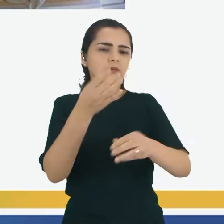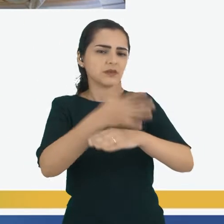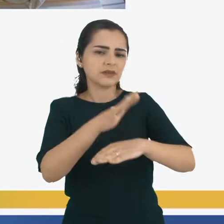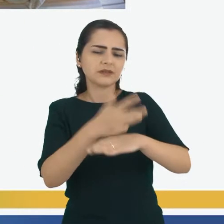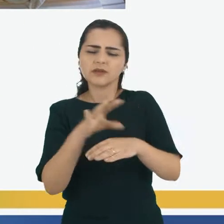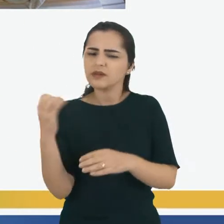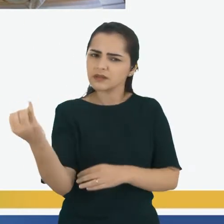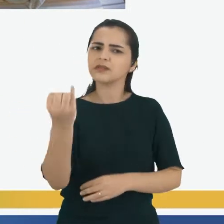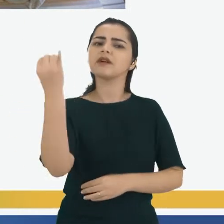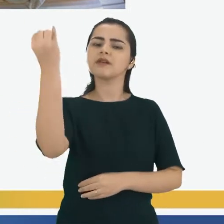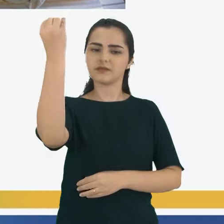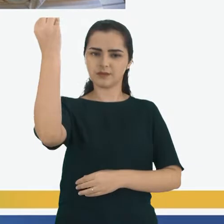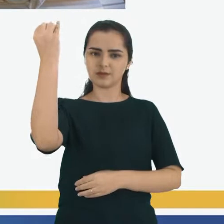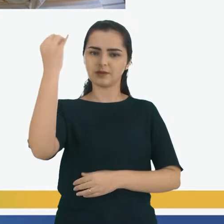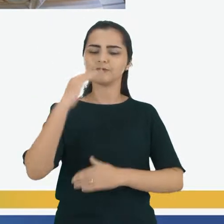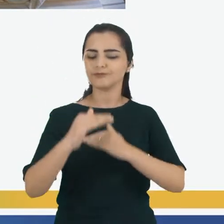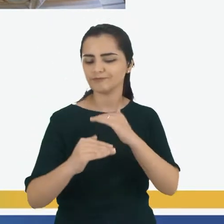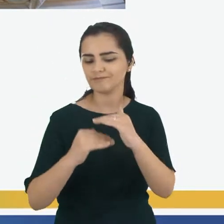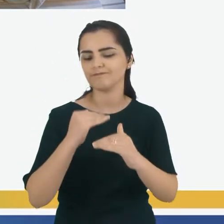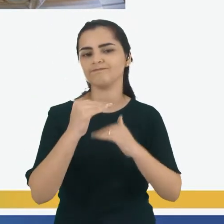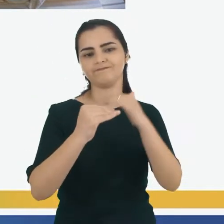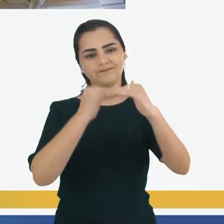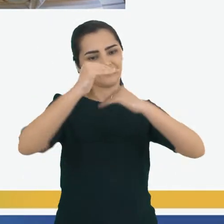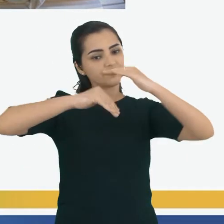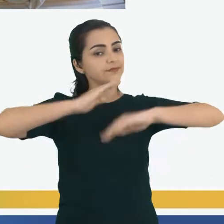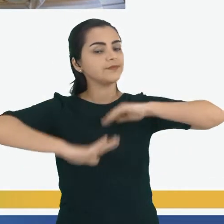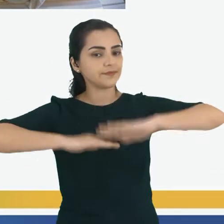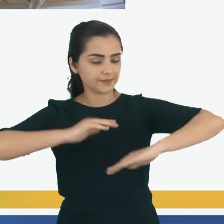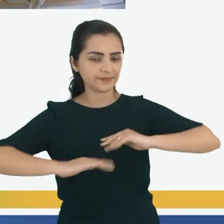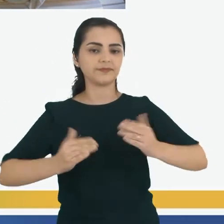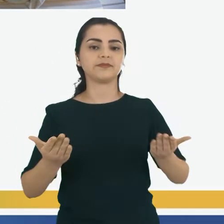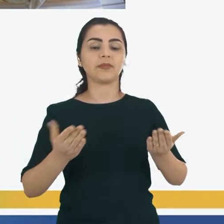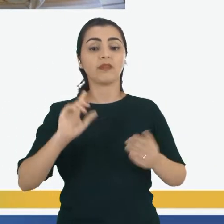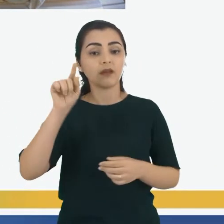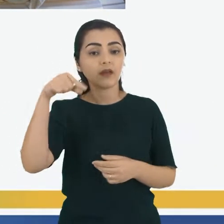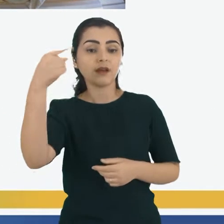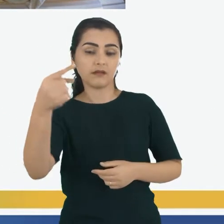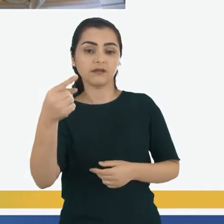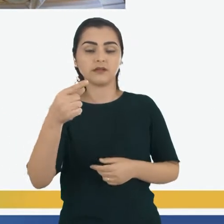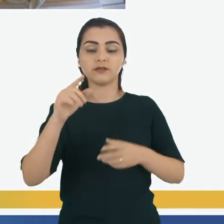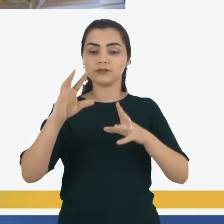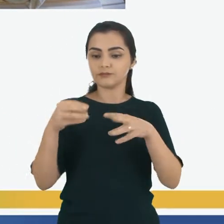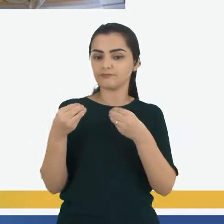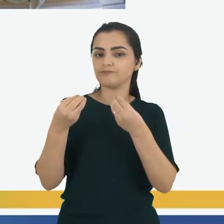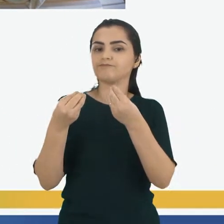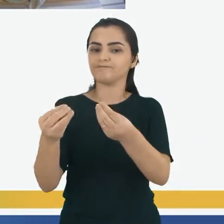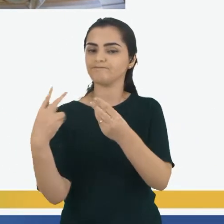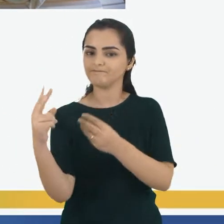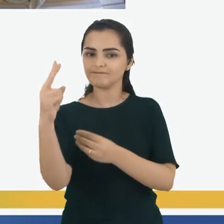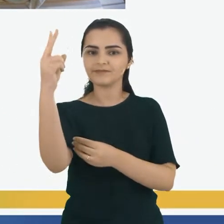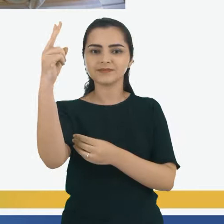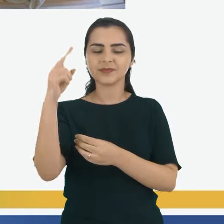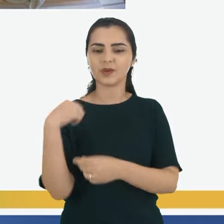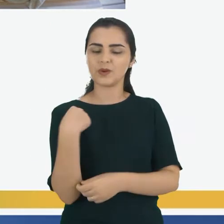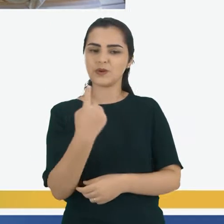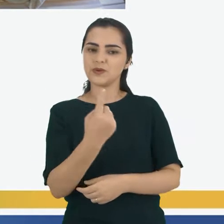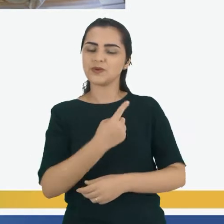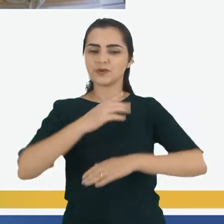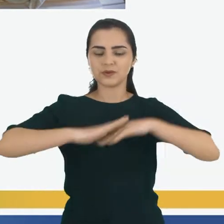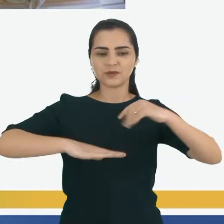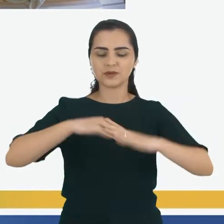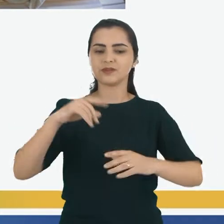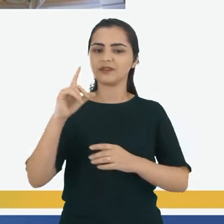seria importante, gente, no seu desenvolvimento profissional. Depois dessa premiação, o nosso artista saiu